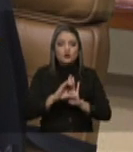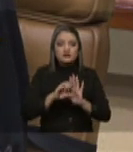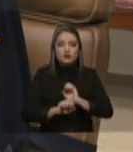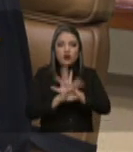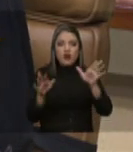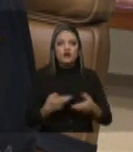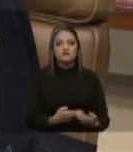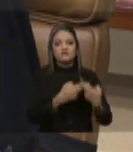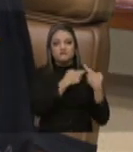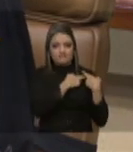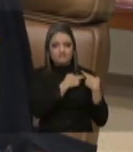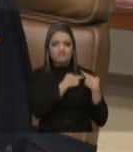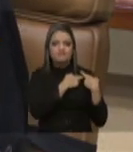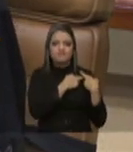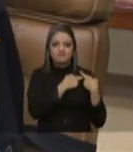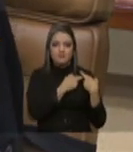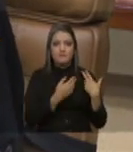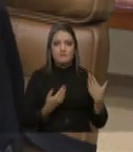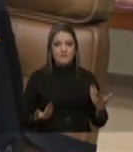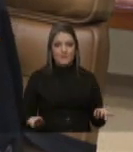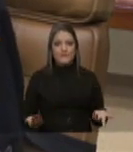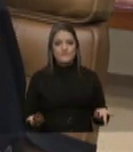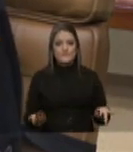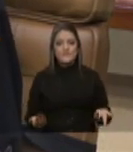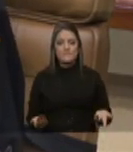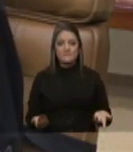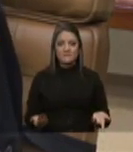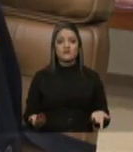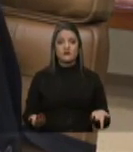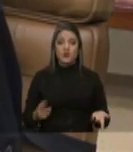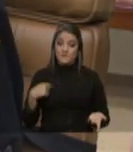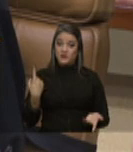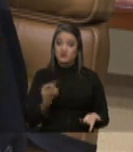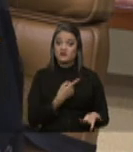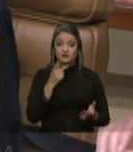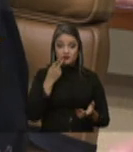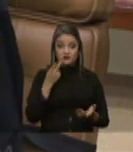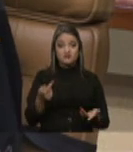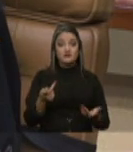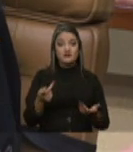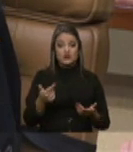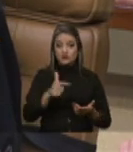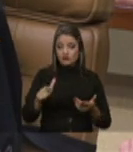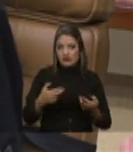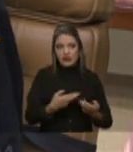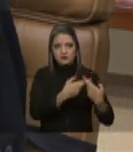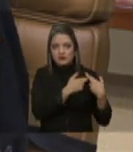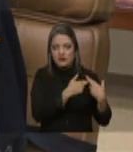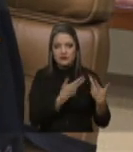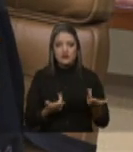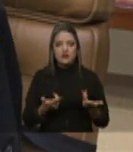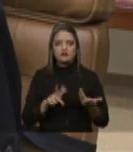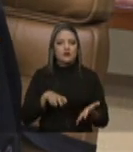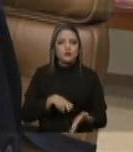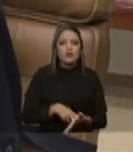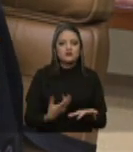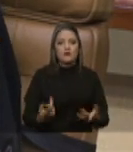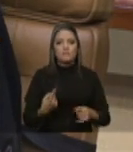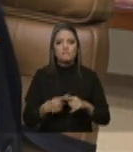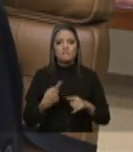teríamos aqui a Declarar no estado de irresponsabilidade paralela da inimutabilidade por ausência de